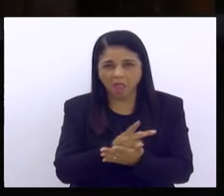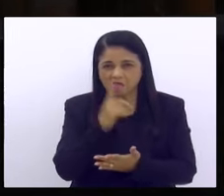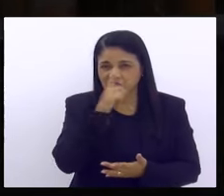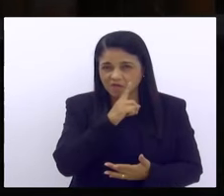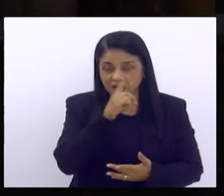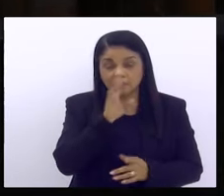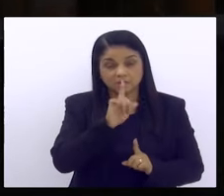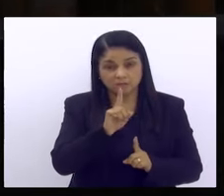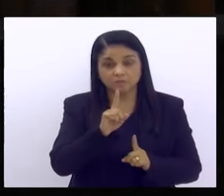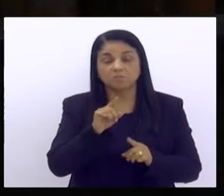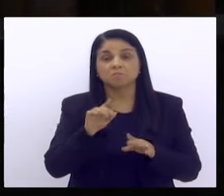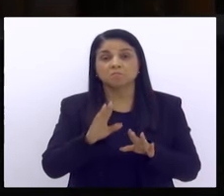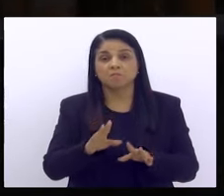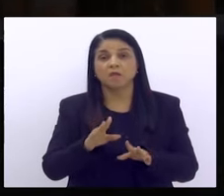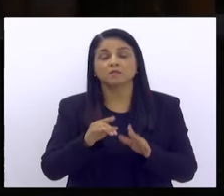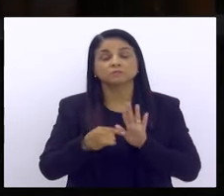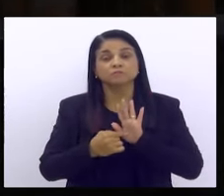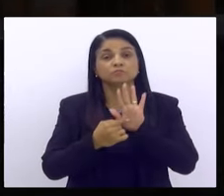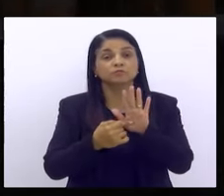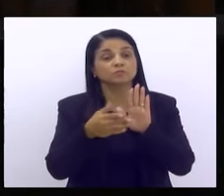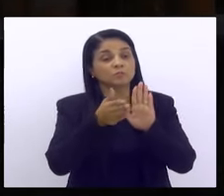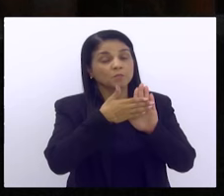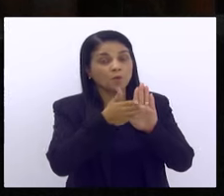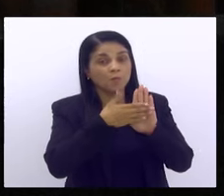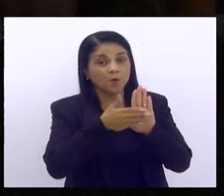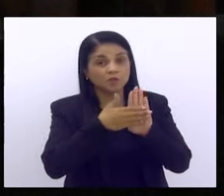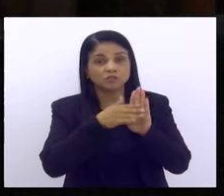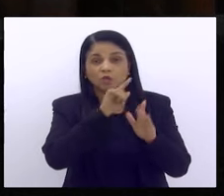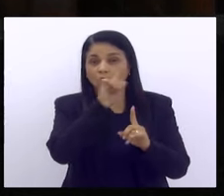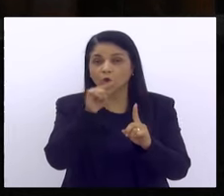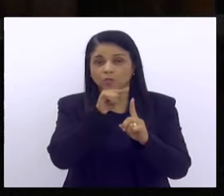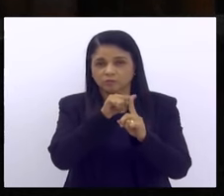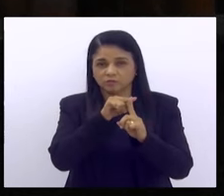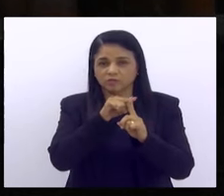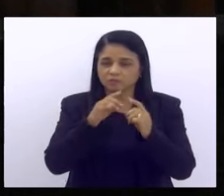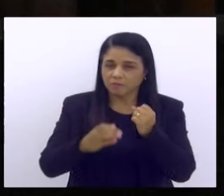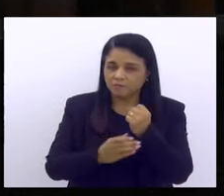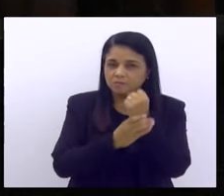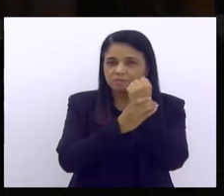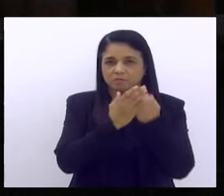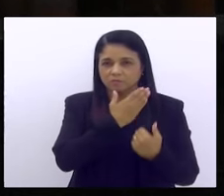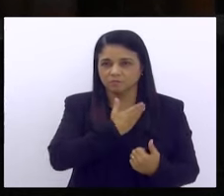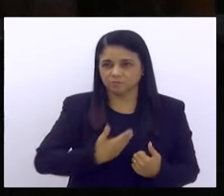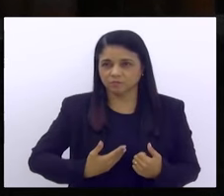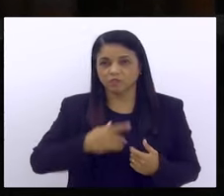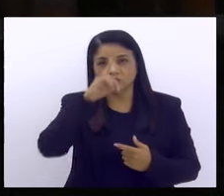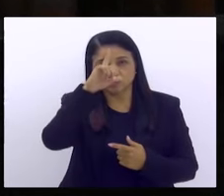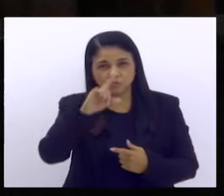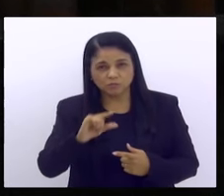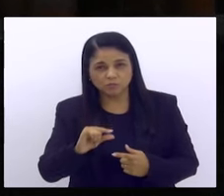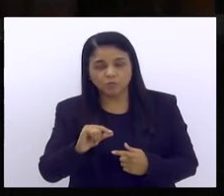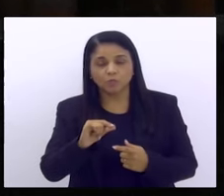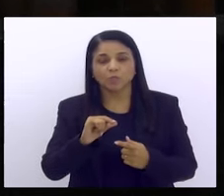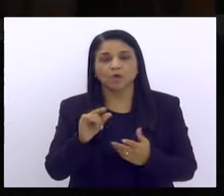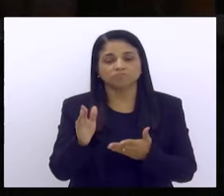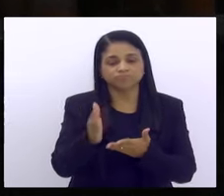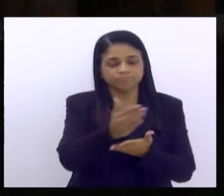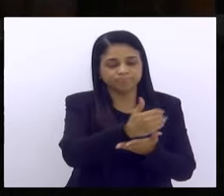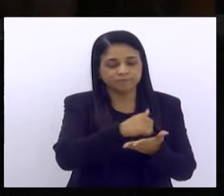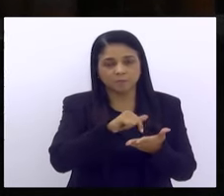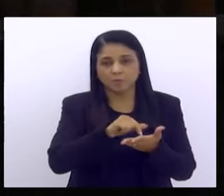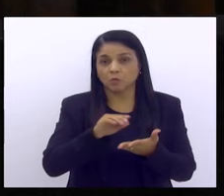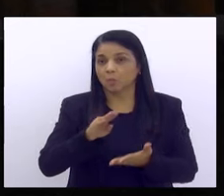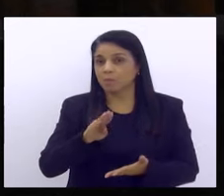mas trazendo também propostas objetivas para a segurança pública, que reduza o seu orçamento